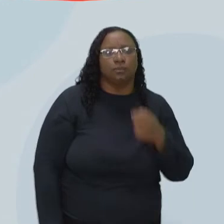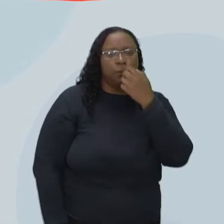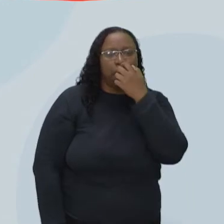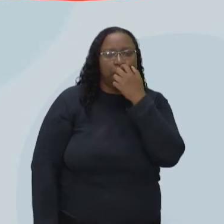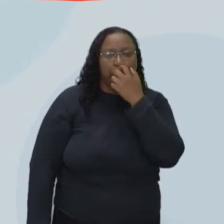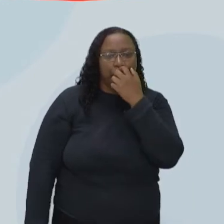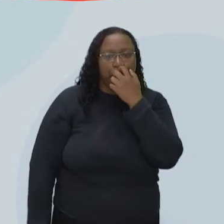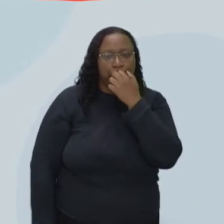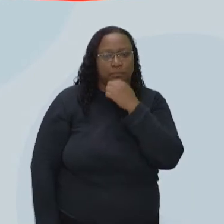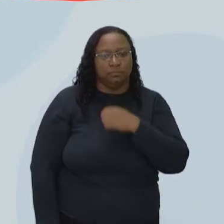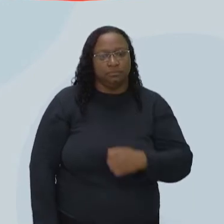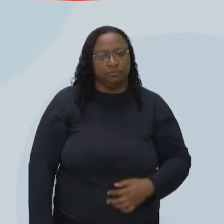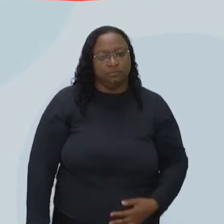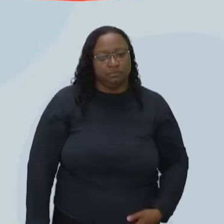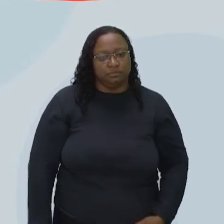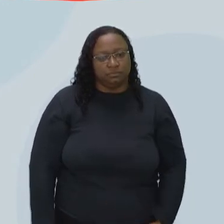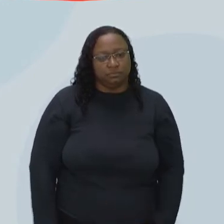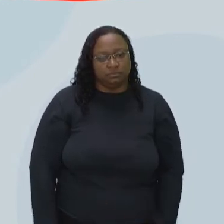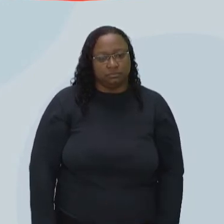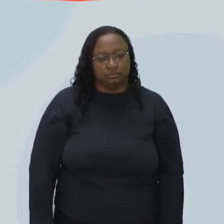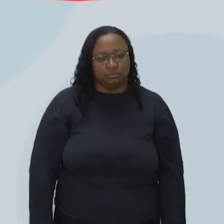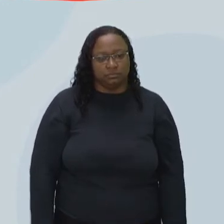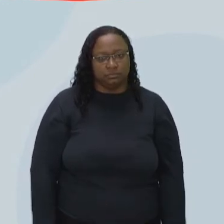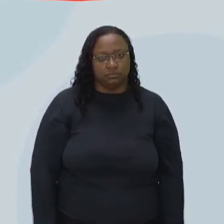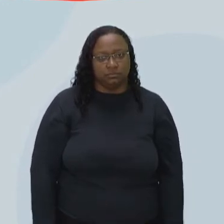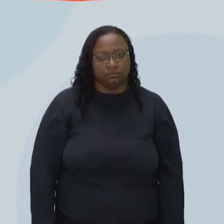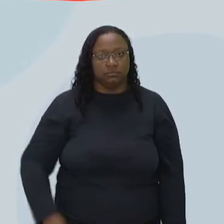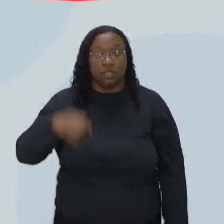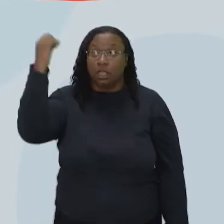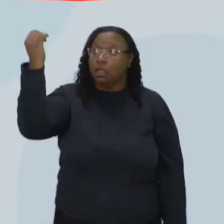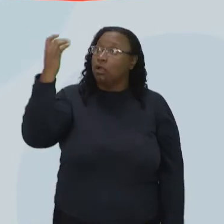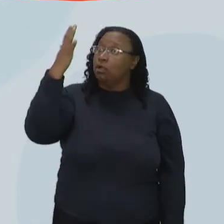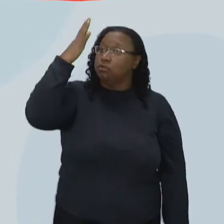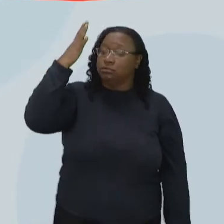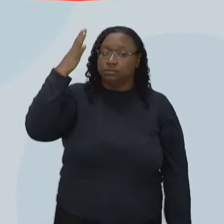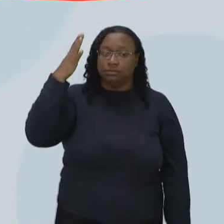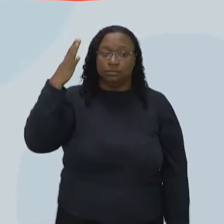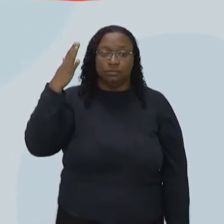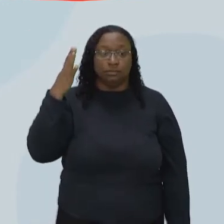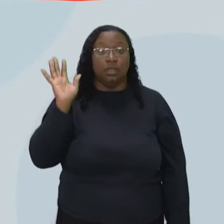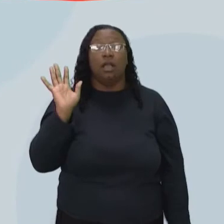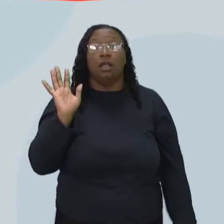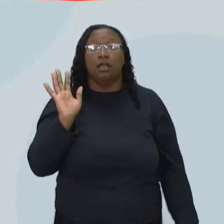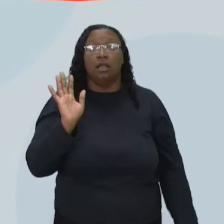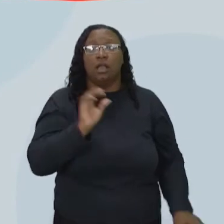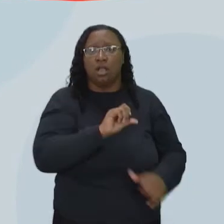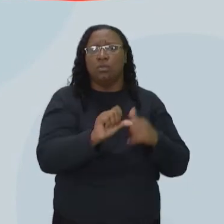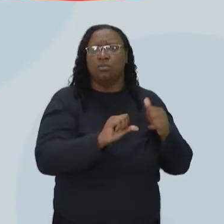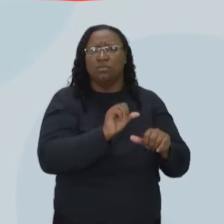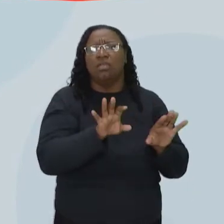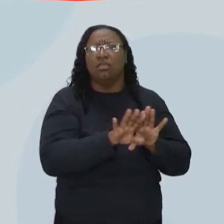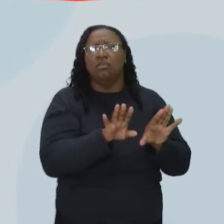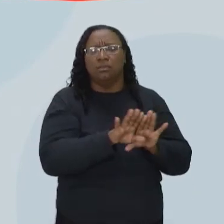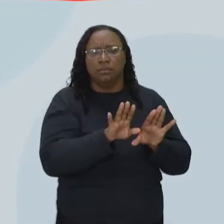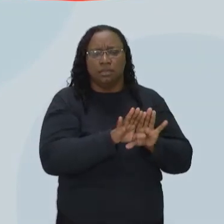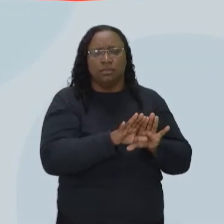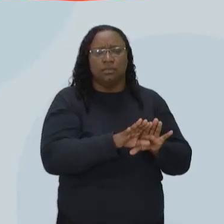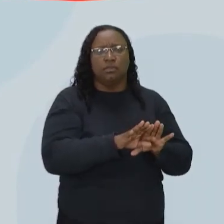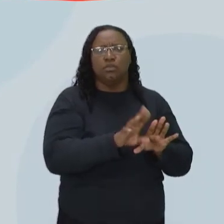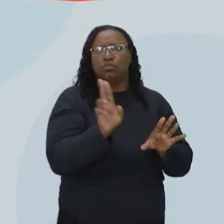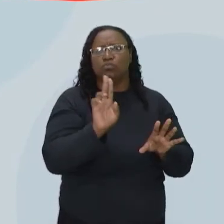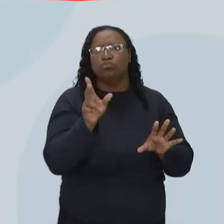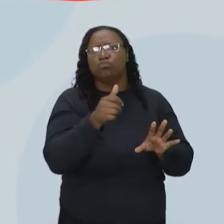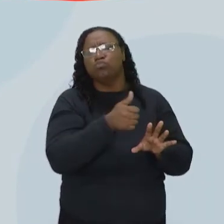o fluxo luminoso. Aqui eu vou mudar também, ó. Aqui eu chamei de 1, né, gente? Ó. Aqui, então, como eu